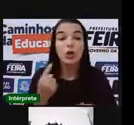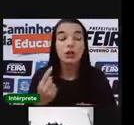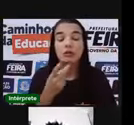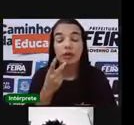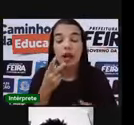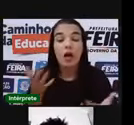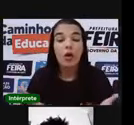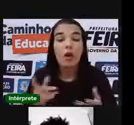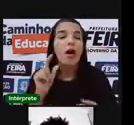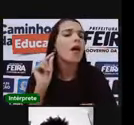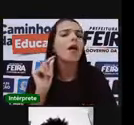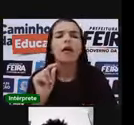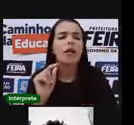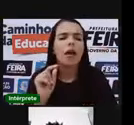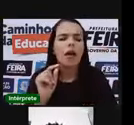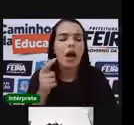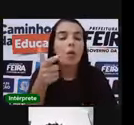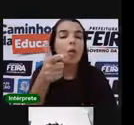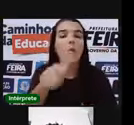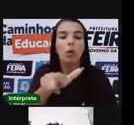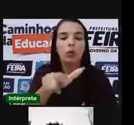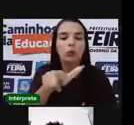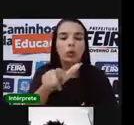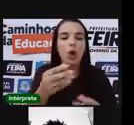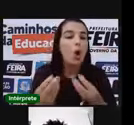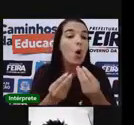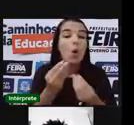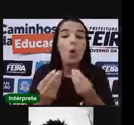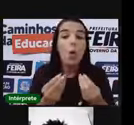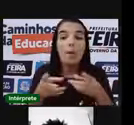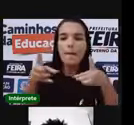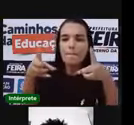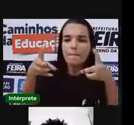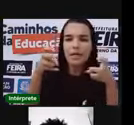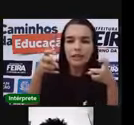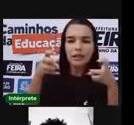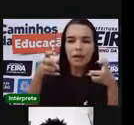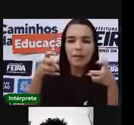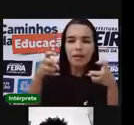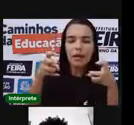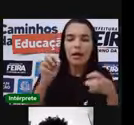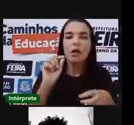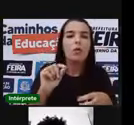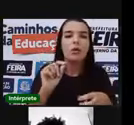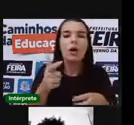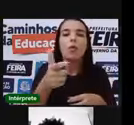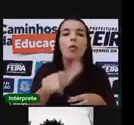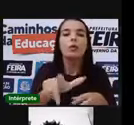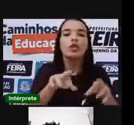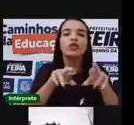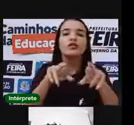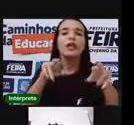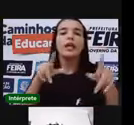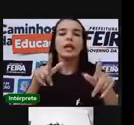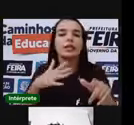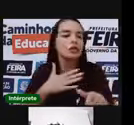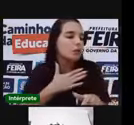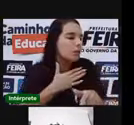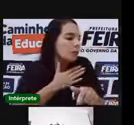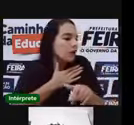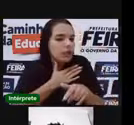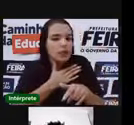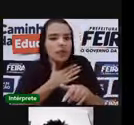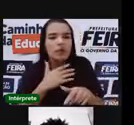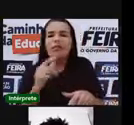como esse outro aparece na nossa vida. Como a gente pode perceber quem é esse outro que é diferente da gente? Quem são